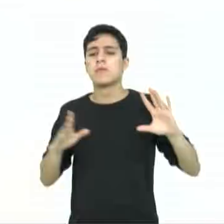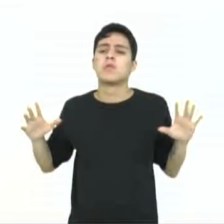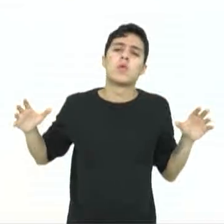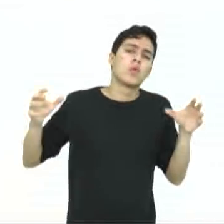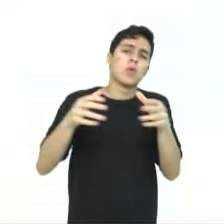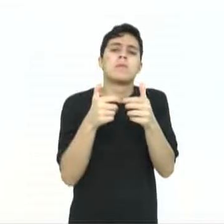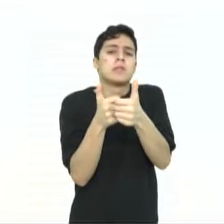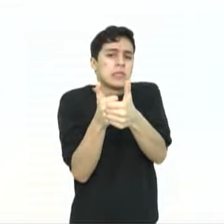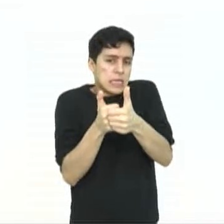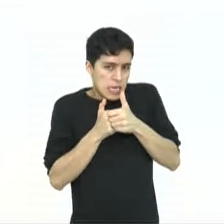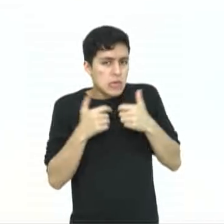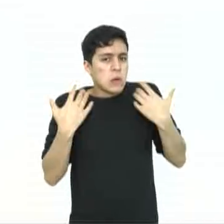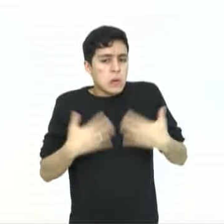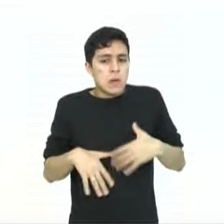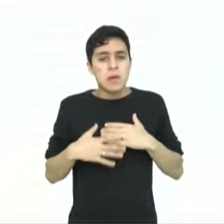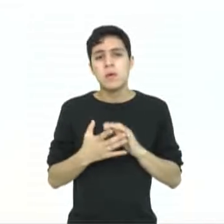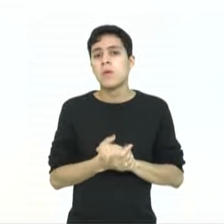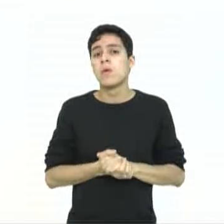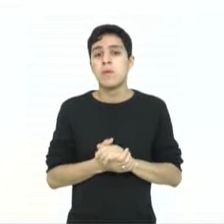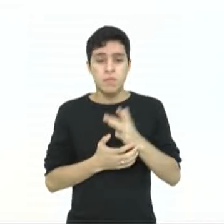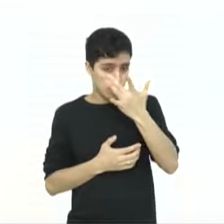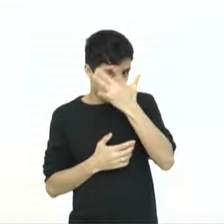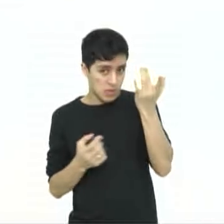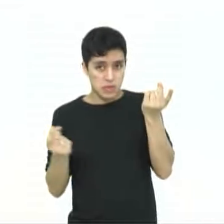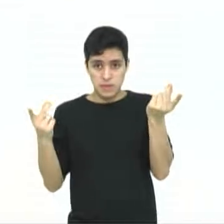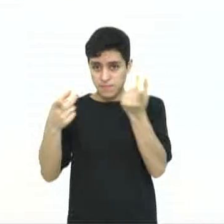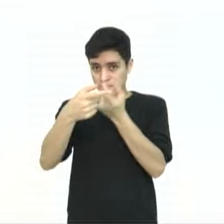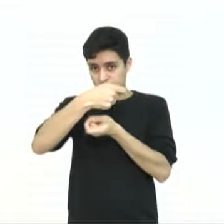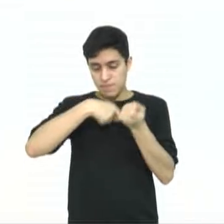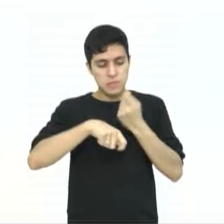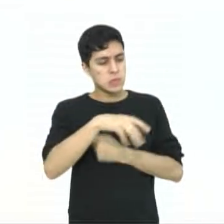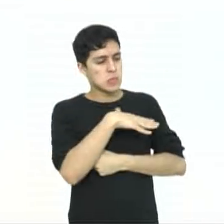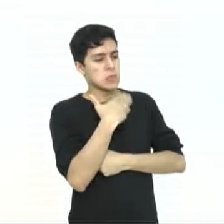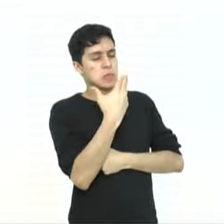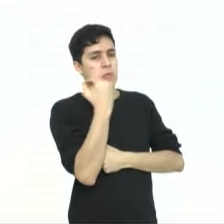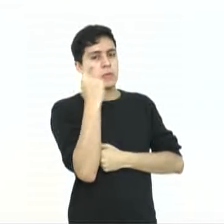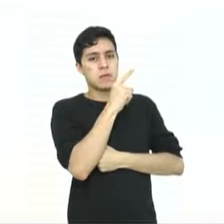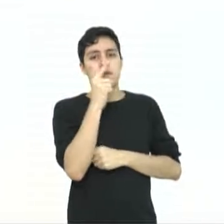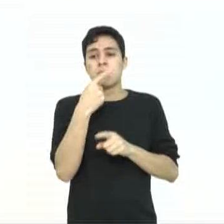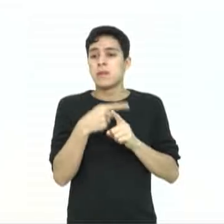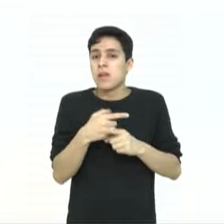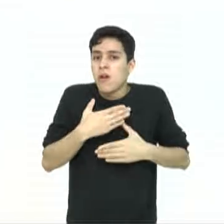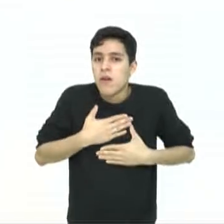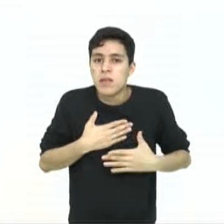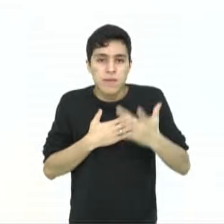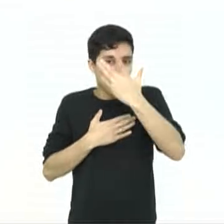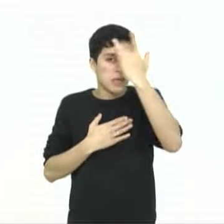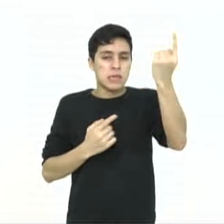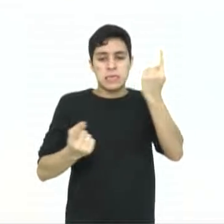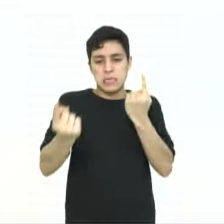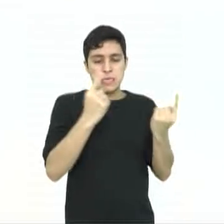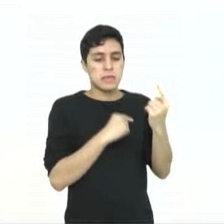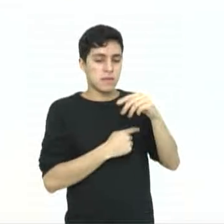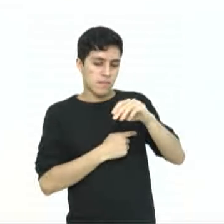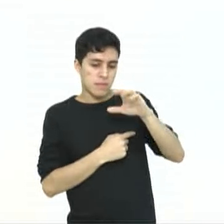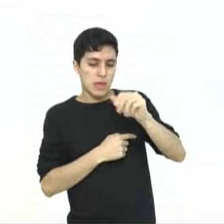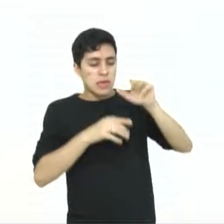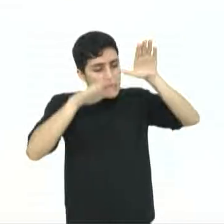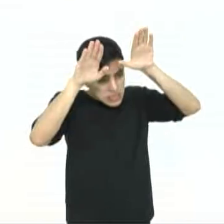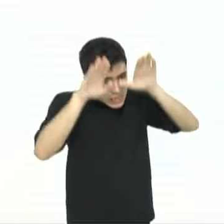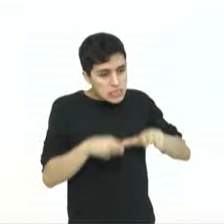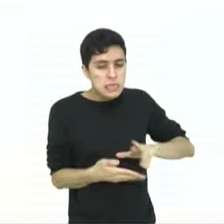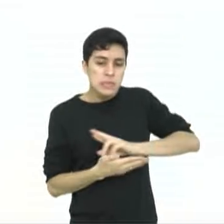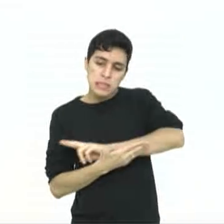no Oriente, no calendário islâmico, né, no calendário muçulmano, o ano 1 deles não é o nascimento de Cristo